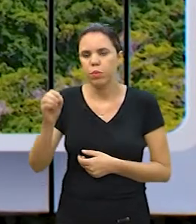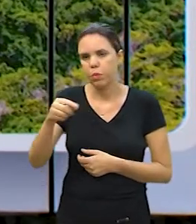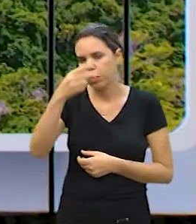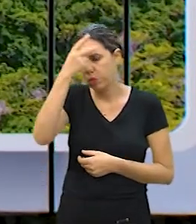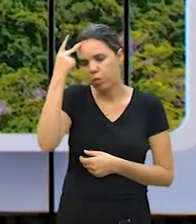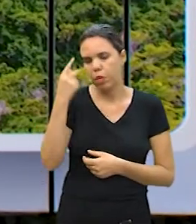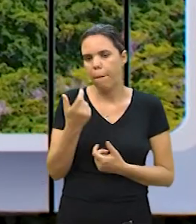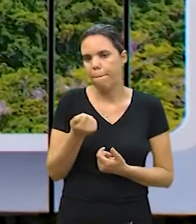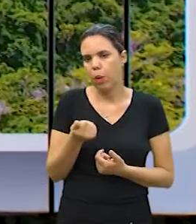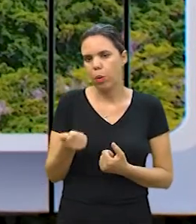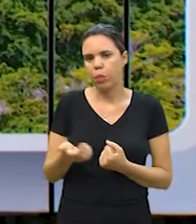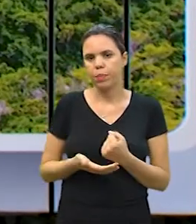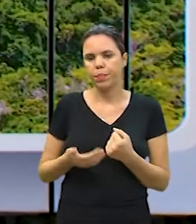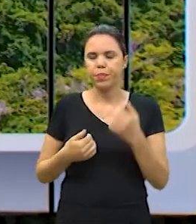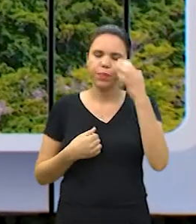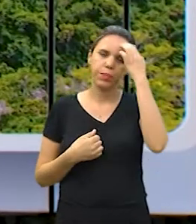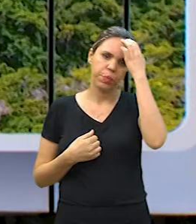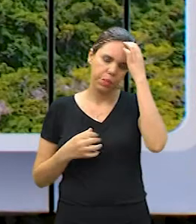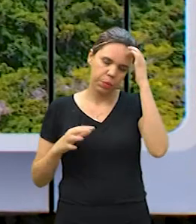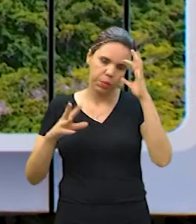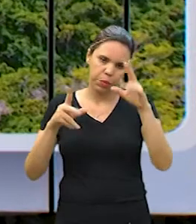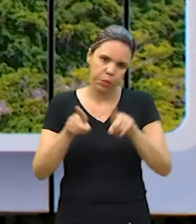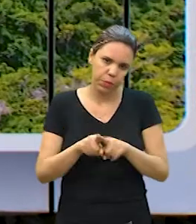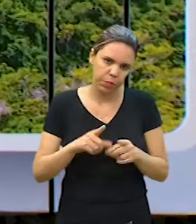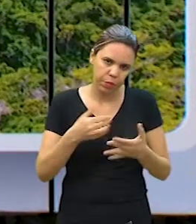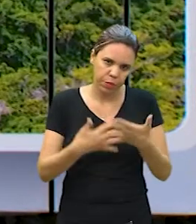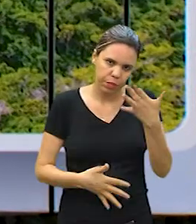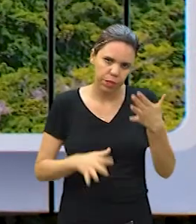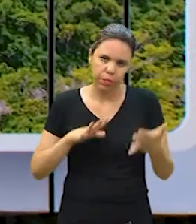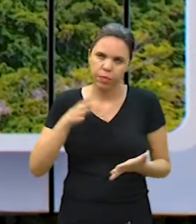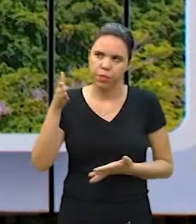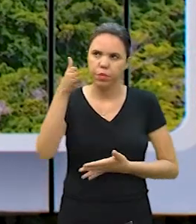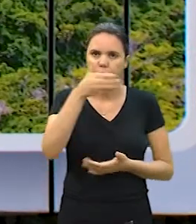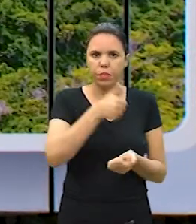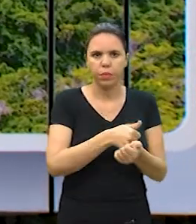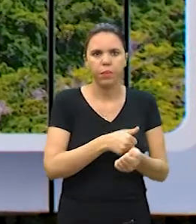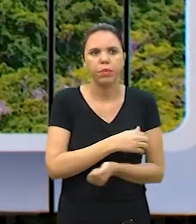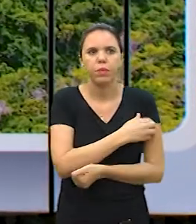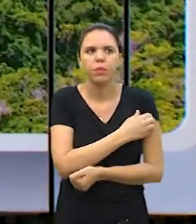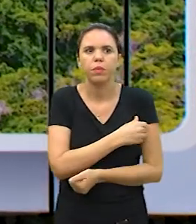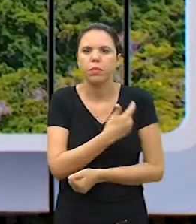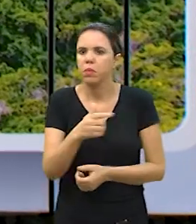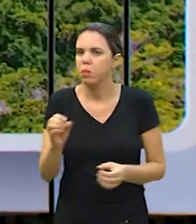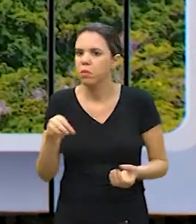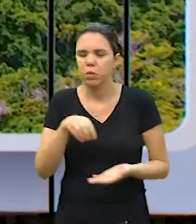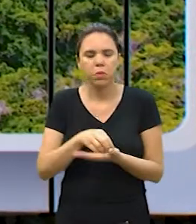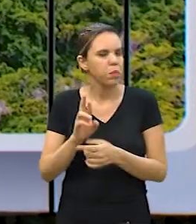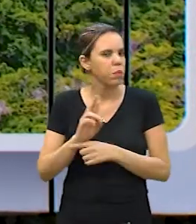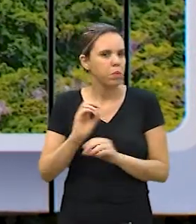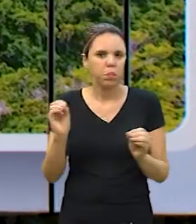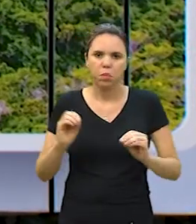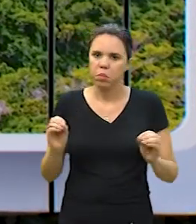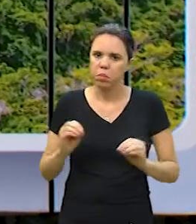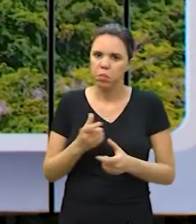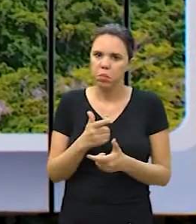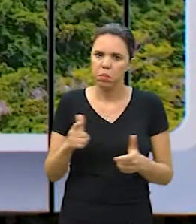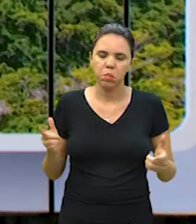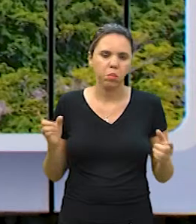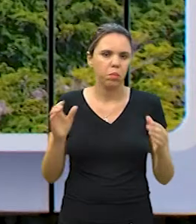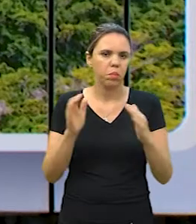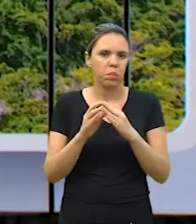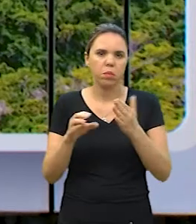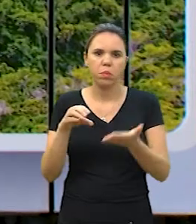1.200.000 habitantes, ainda é pouco. E além de tudo, nós temos várias cidades aqui na região que não tem nem centro de referência e